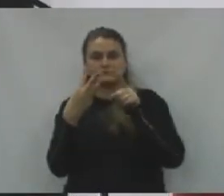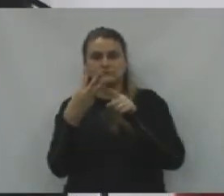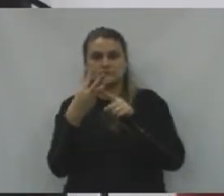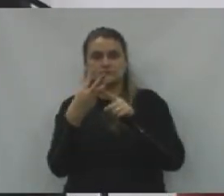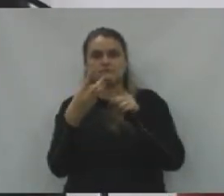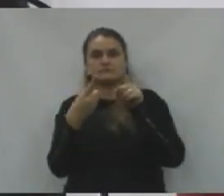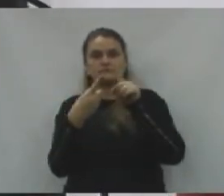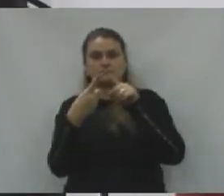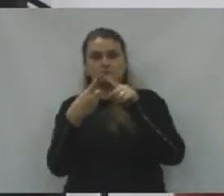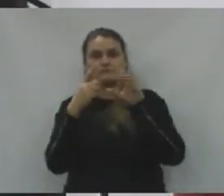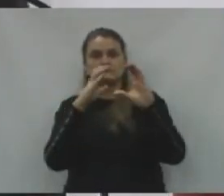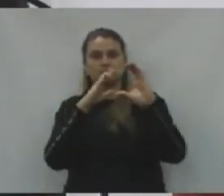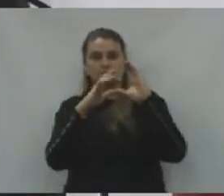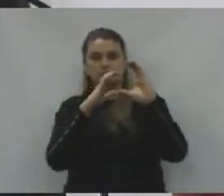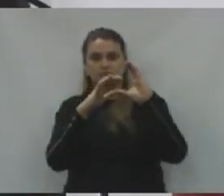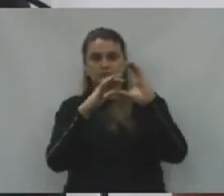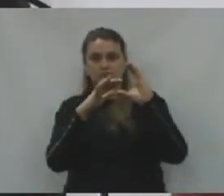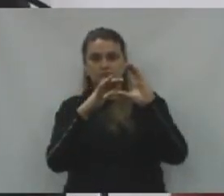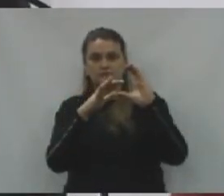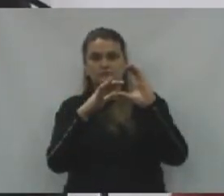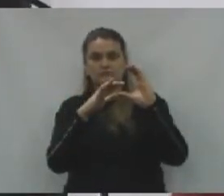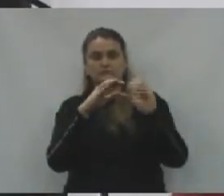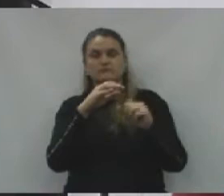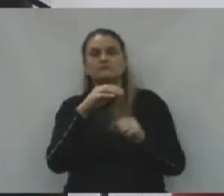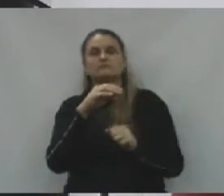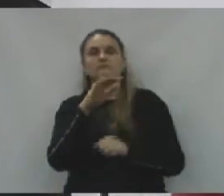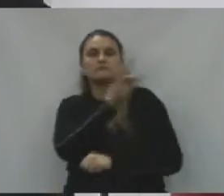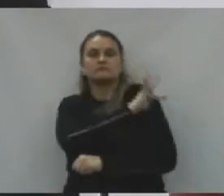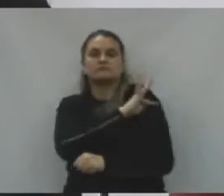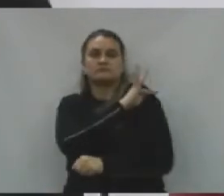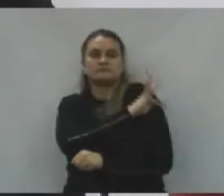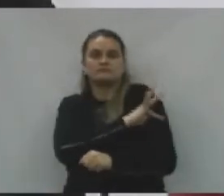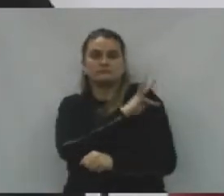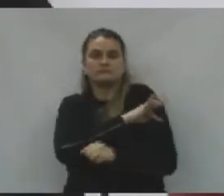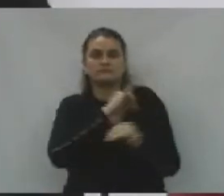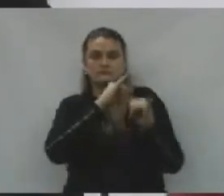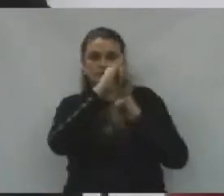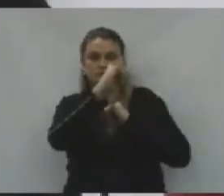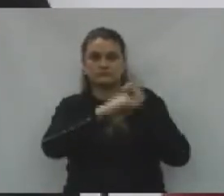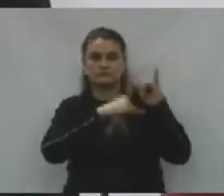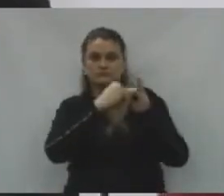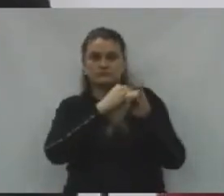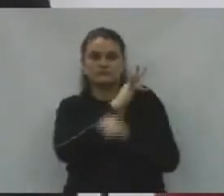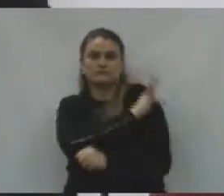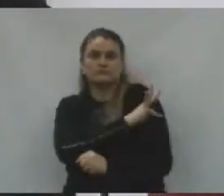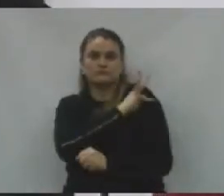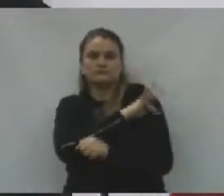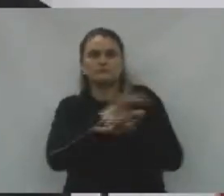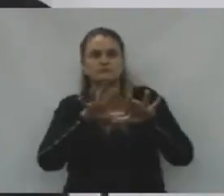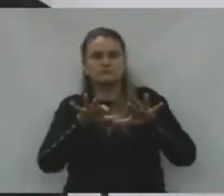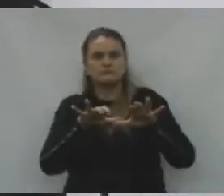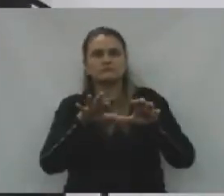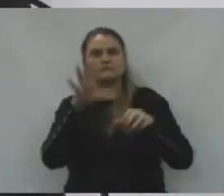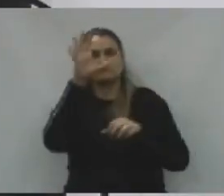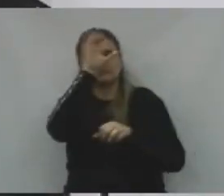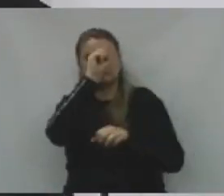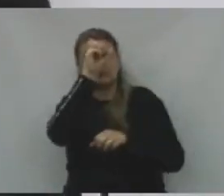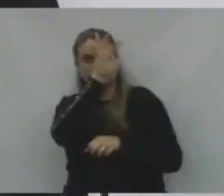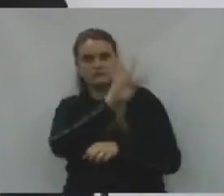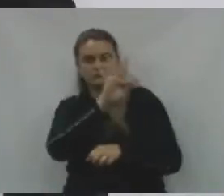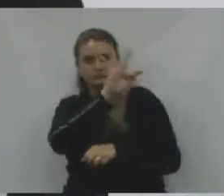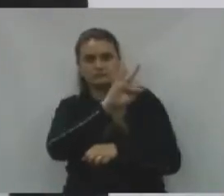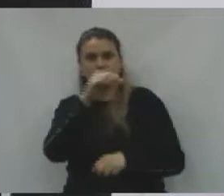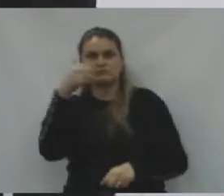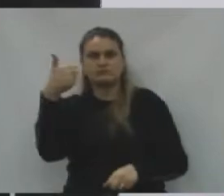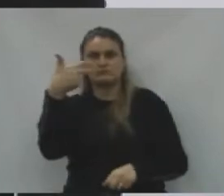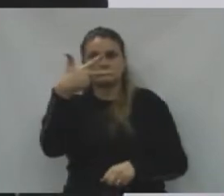um de ensino médio, o Coltec, com 2 cursos técnico em informática e técnico em multimídia. Na graduação,